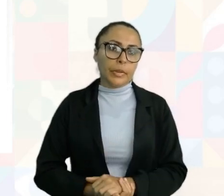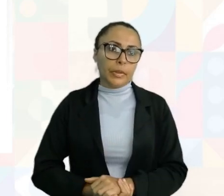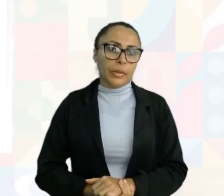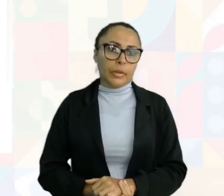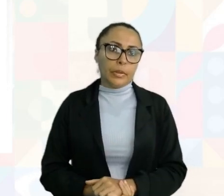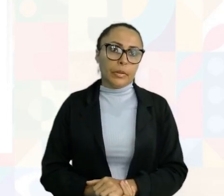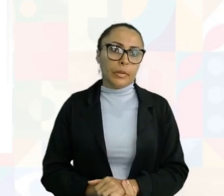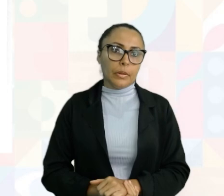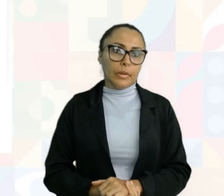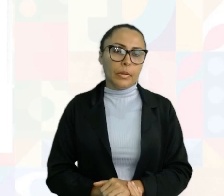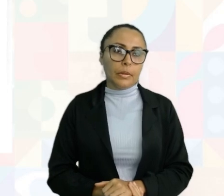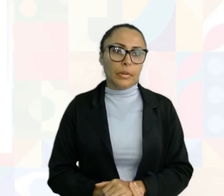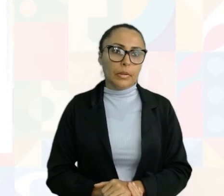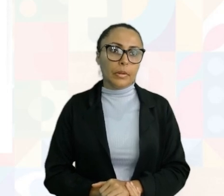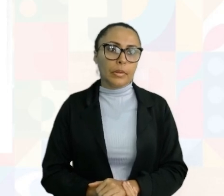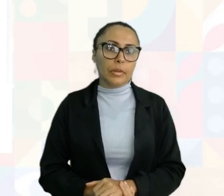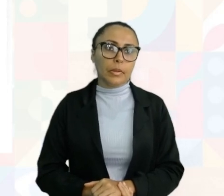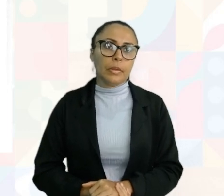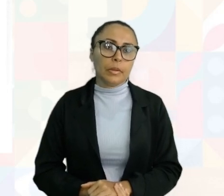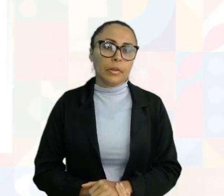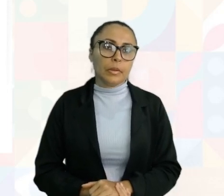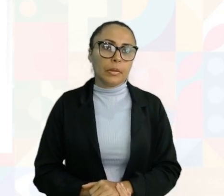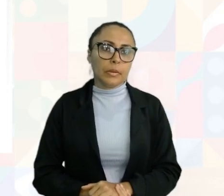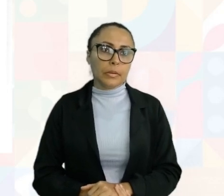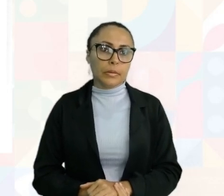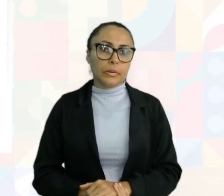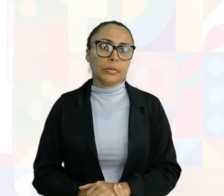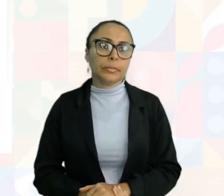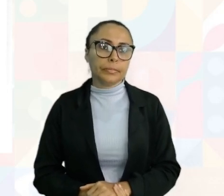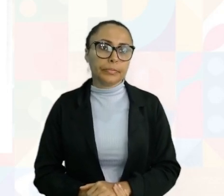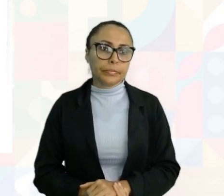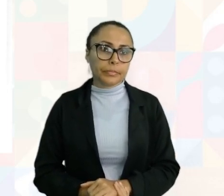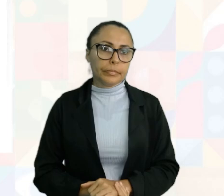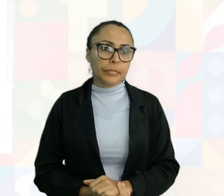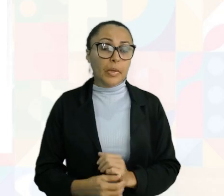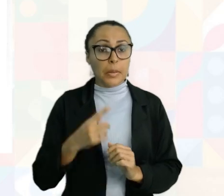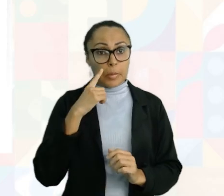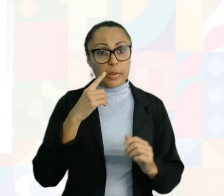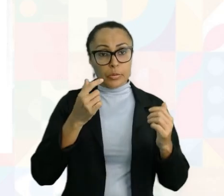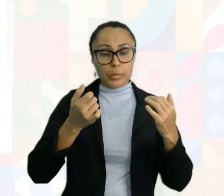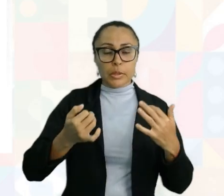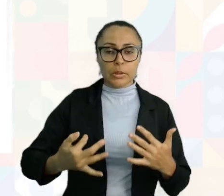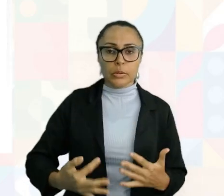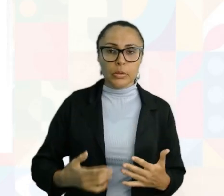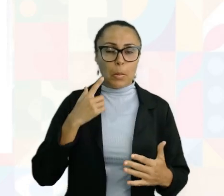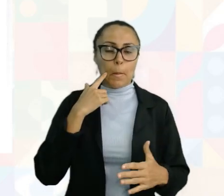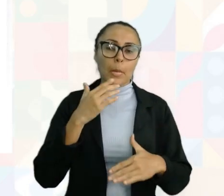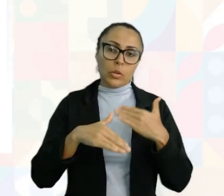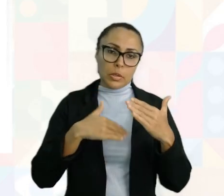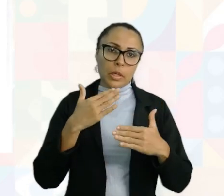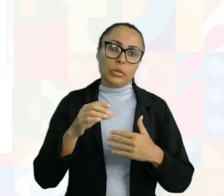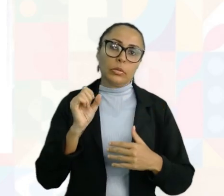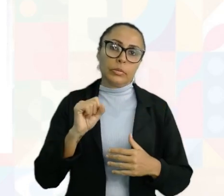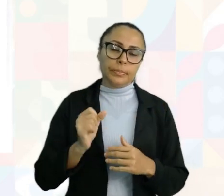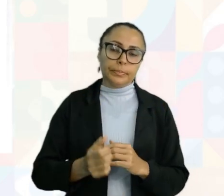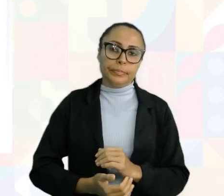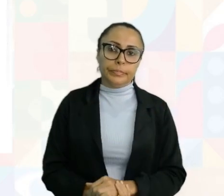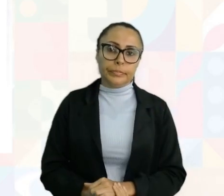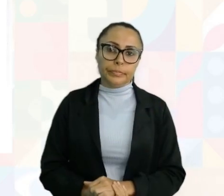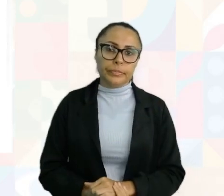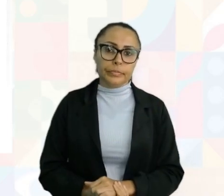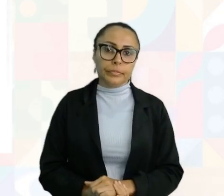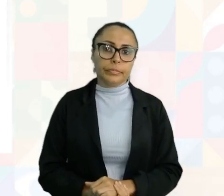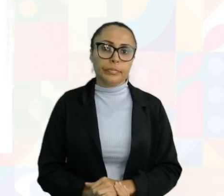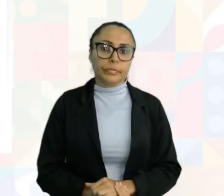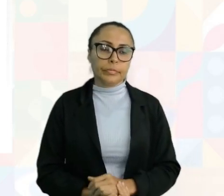mais, como é que a gente poderia dizer, mais explícita, né, do processo de rebatimento e projeção da peça sobre os planos